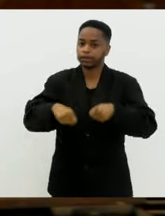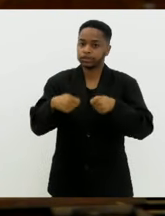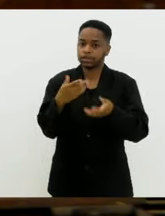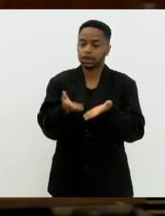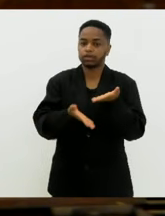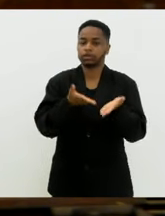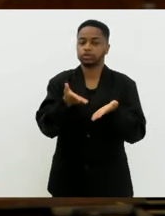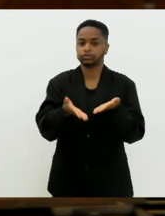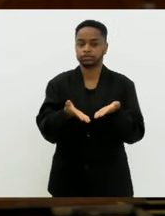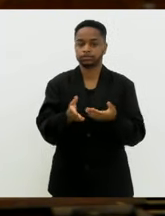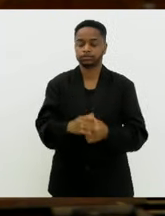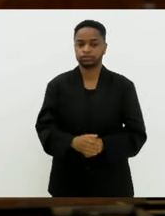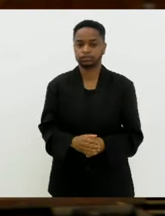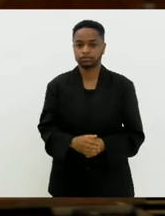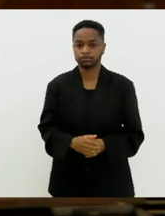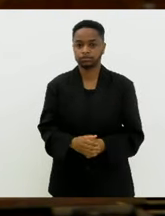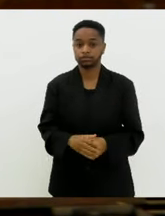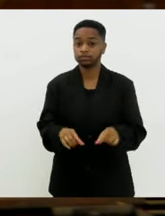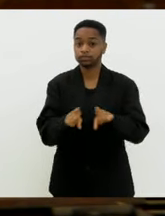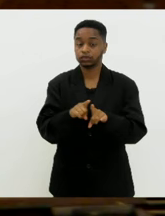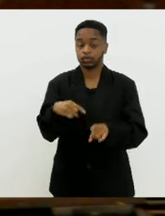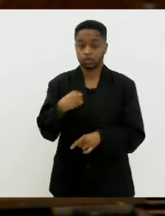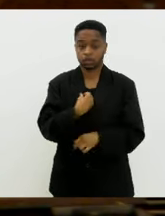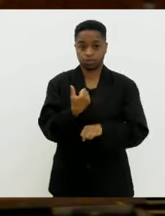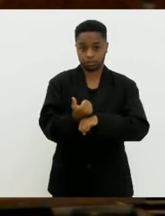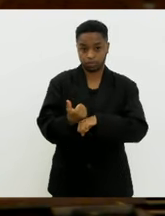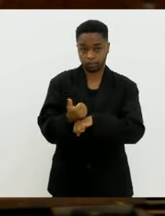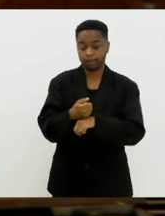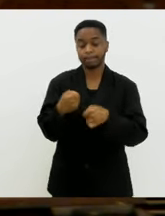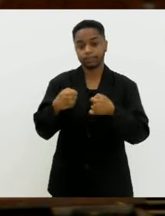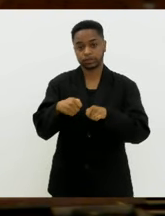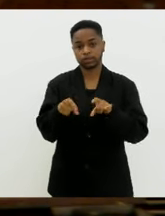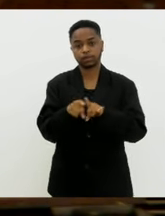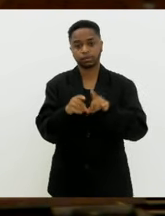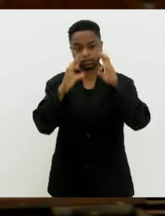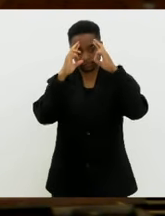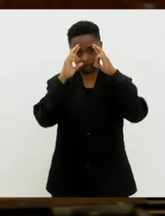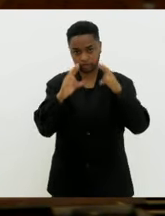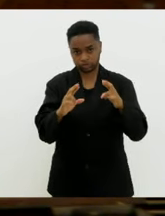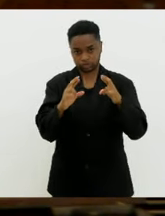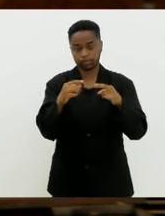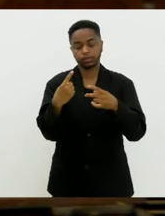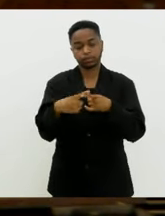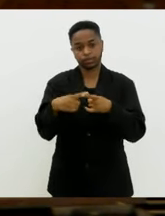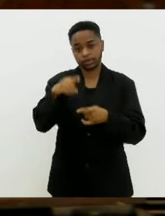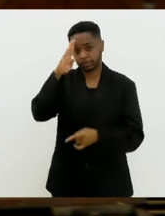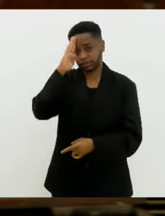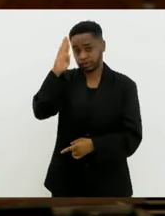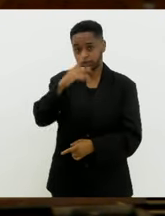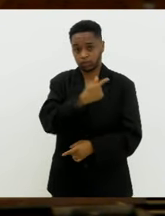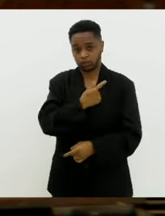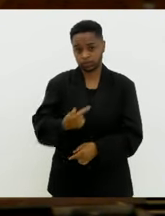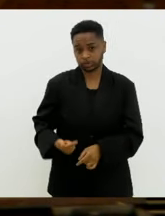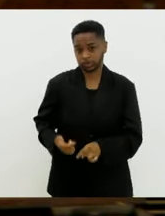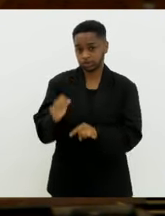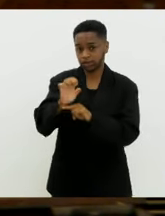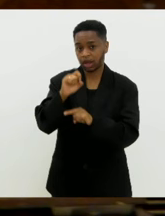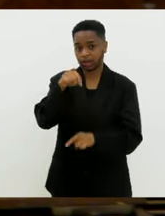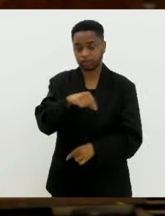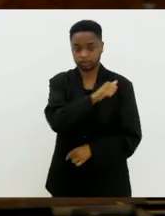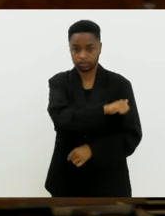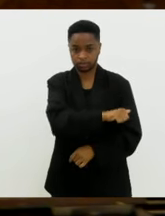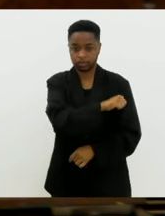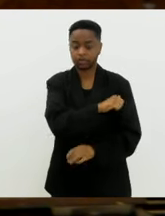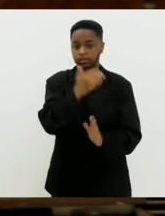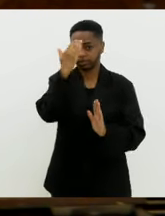atendimento. E os nossos profissionais precisam também de respeito. É fundamental que o governo do estado do Rio de Janeiro